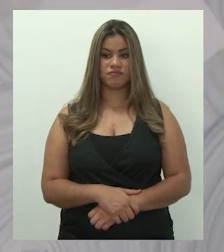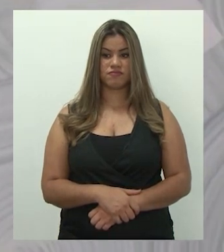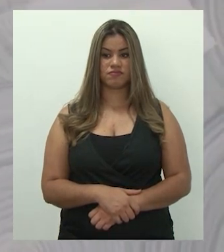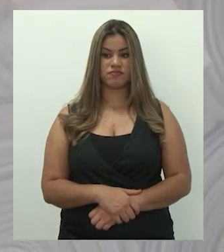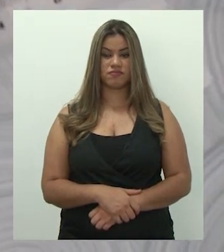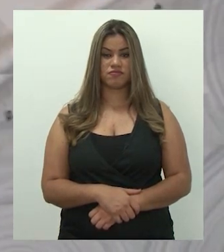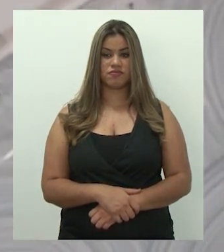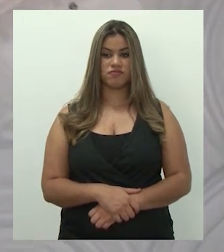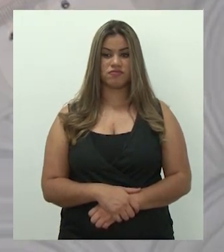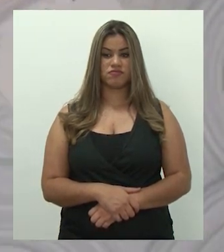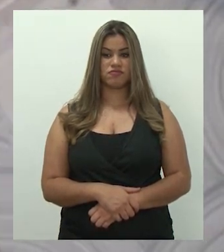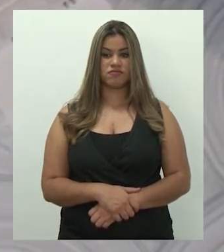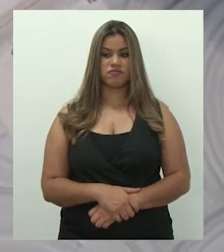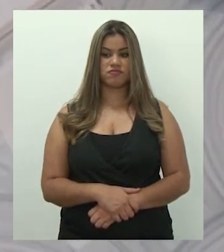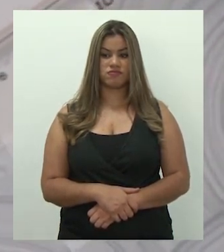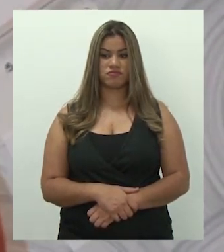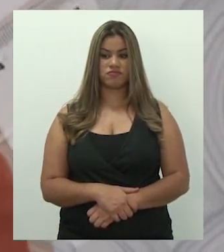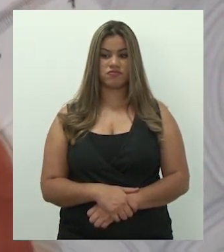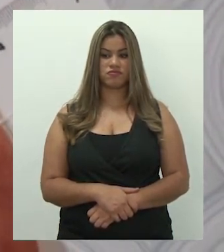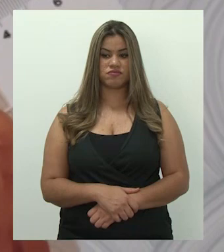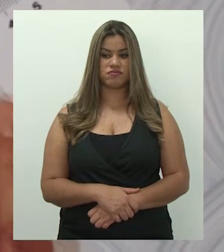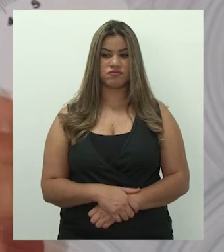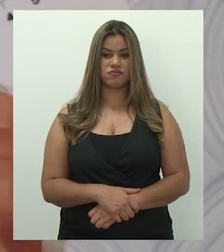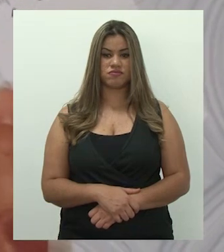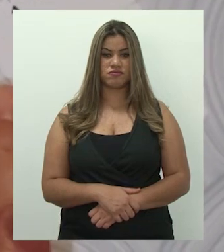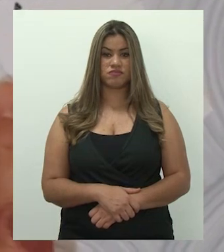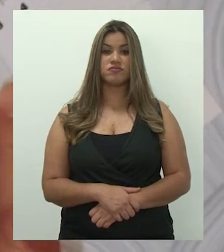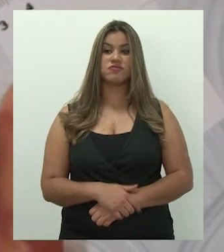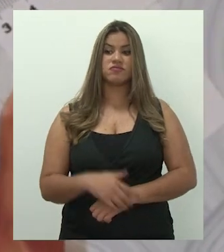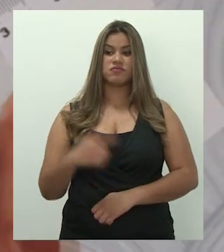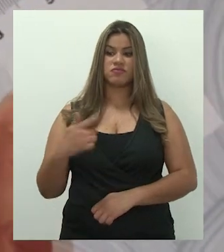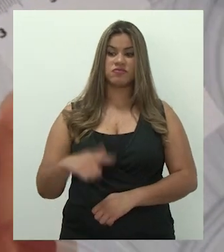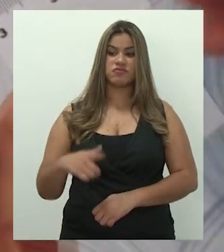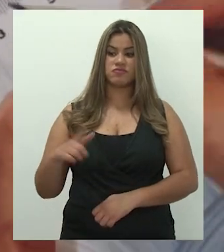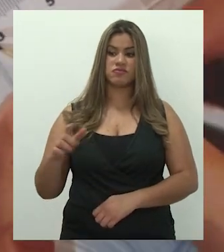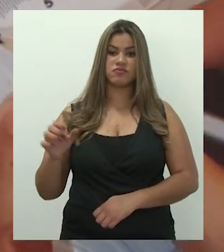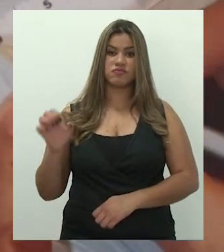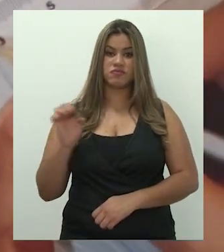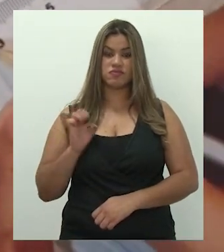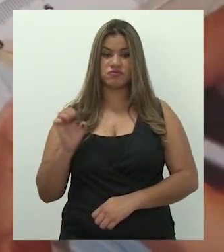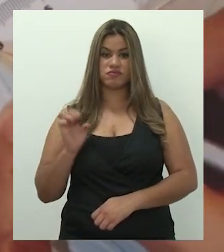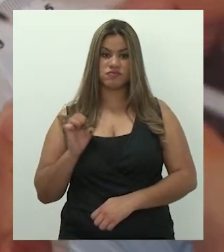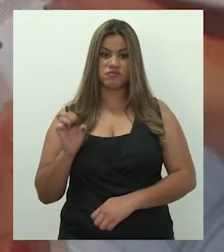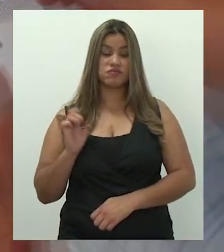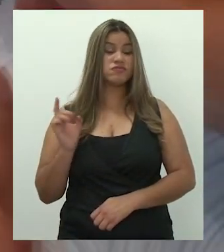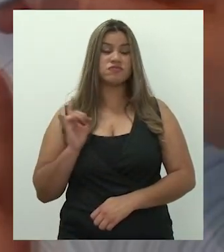Na lateral, a partir da lateral do retângulo formado.